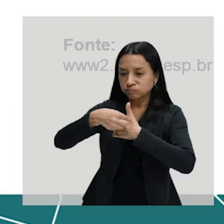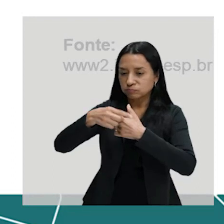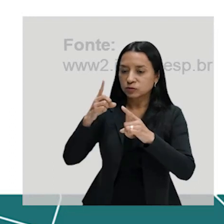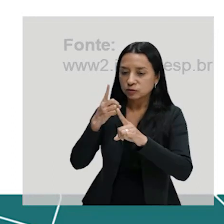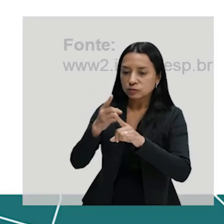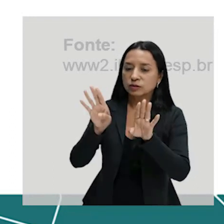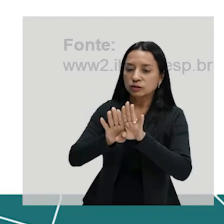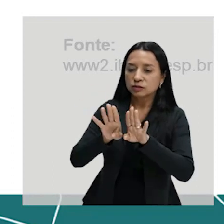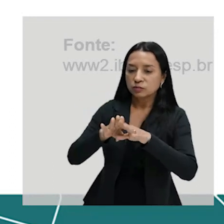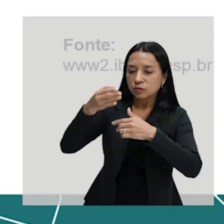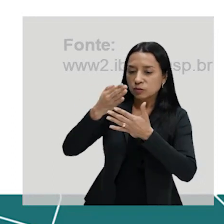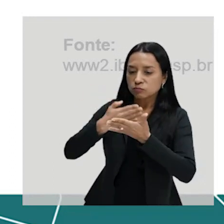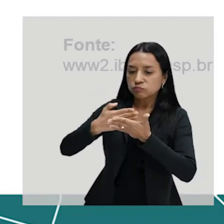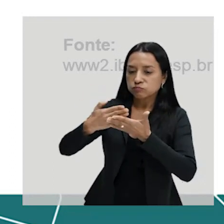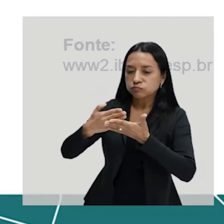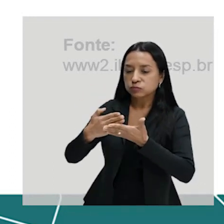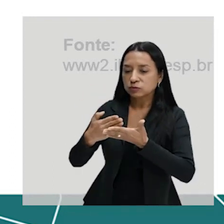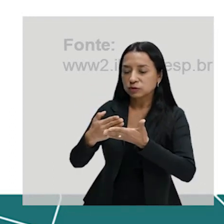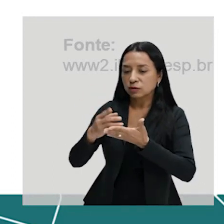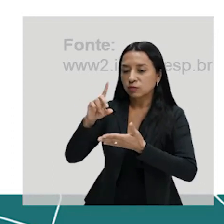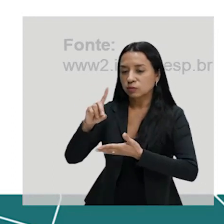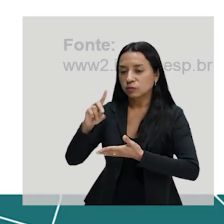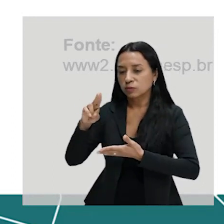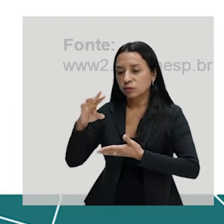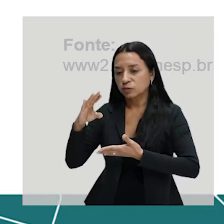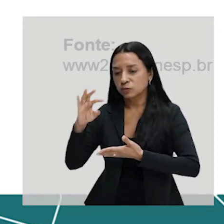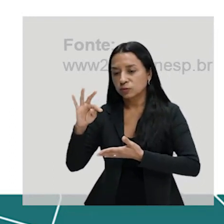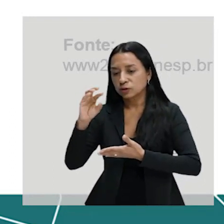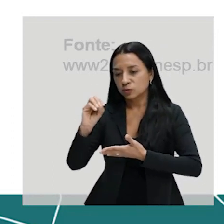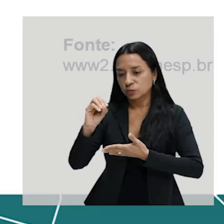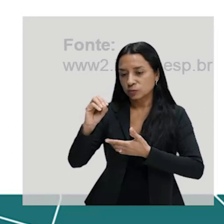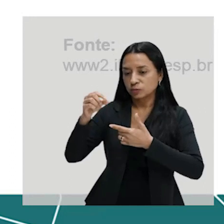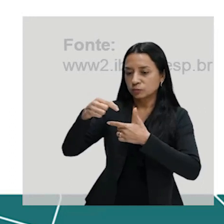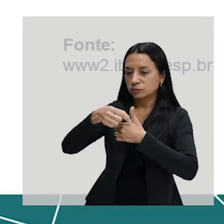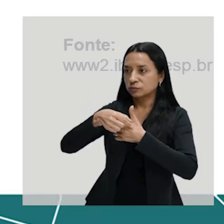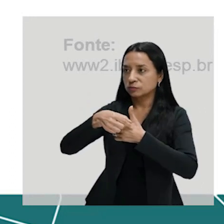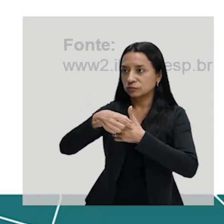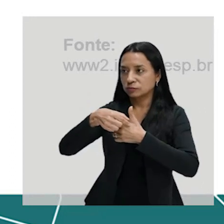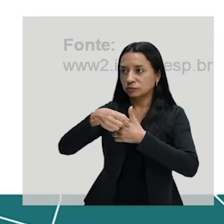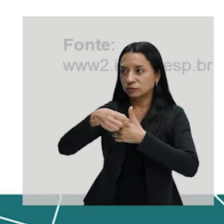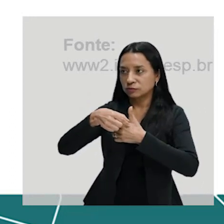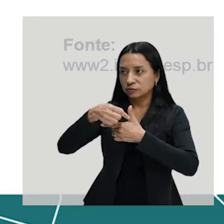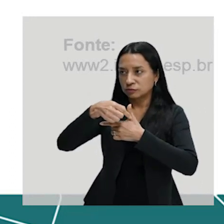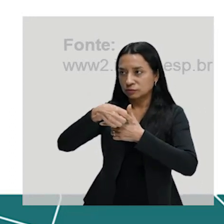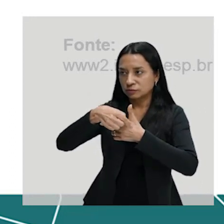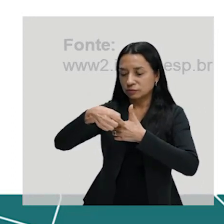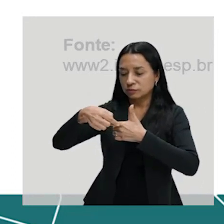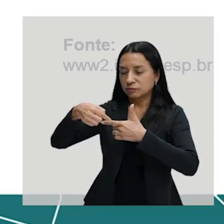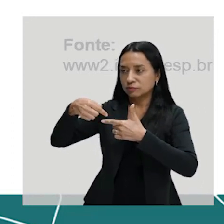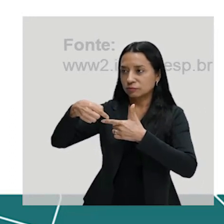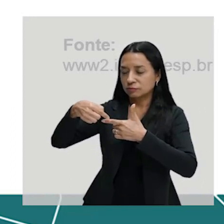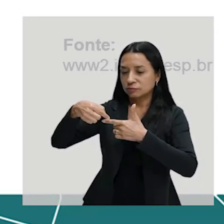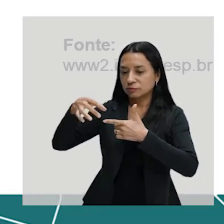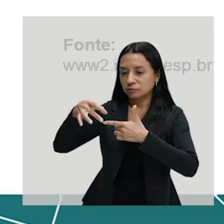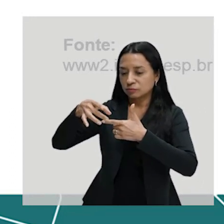um a parte inicial do ducto deferente esse canalzinho que nós estamos vendo aqui ó tá que está ligado